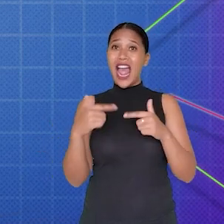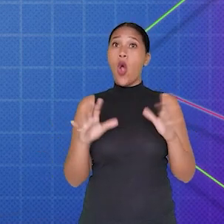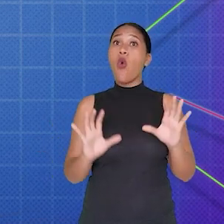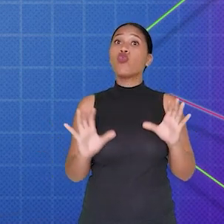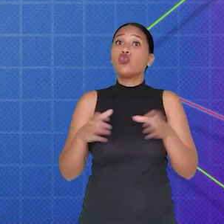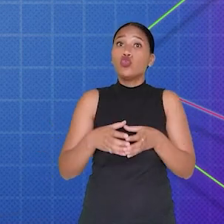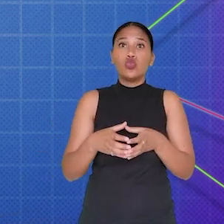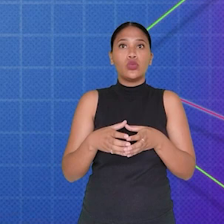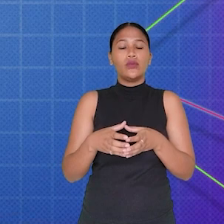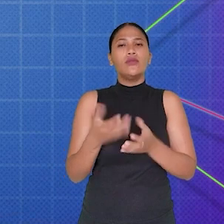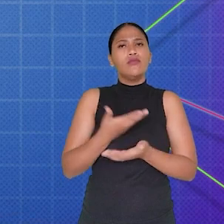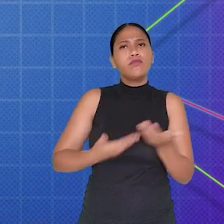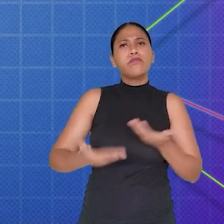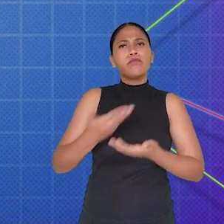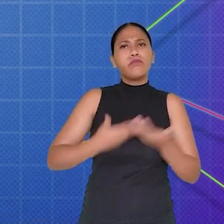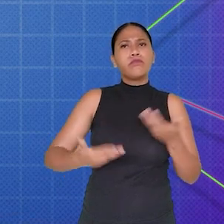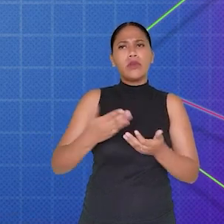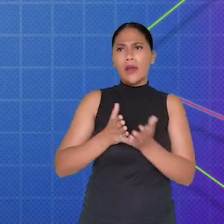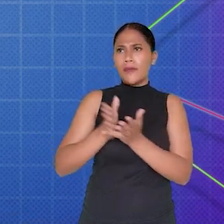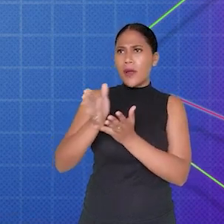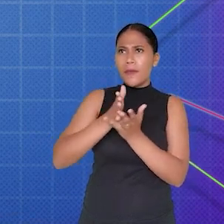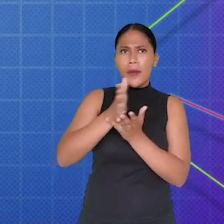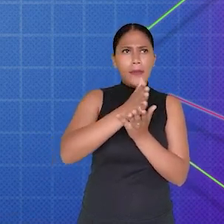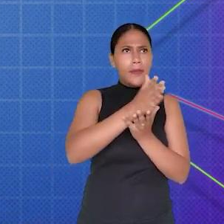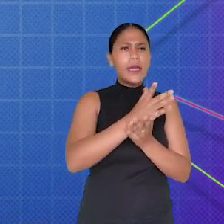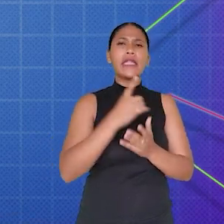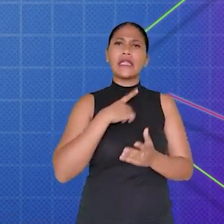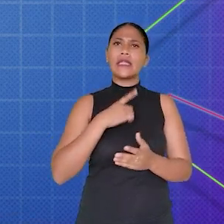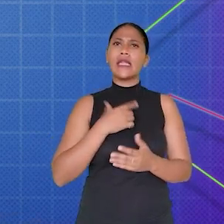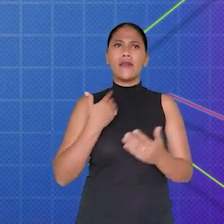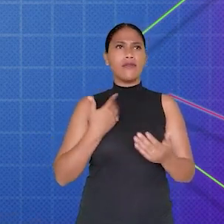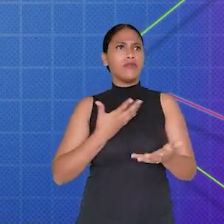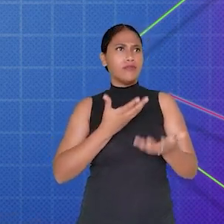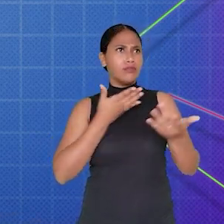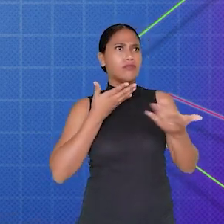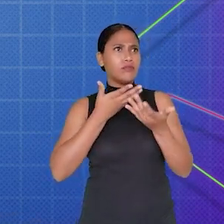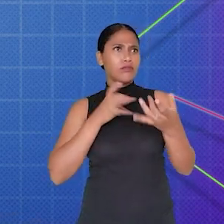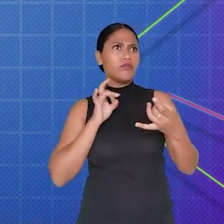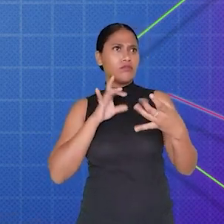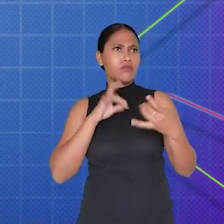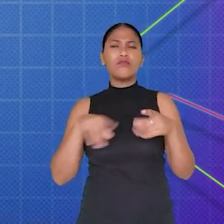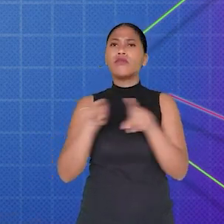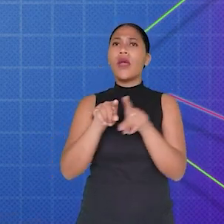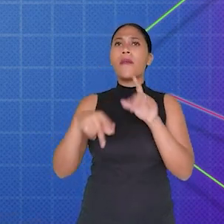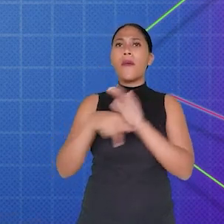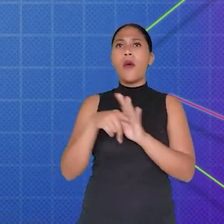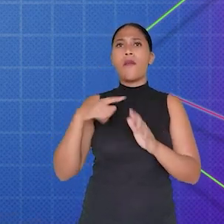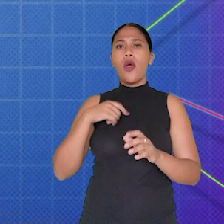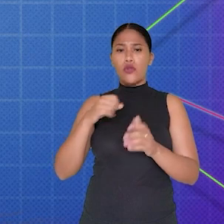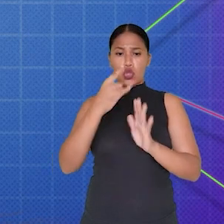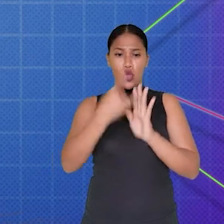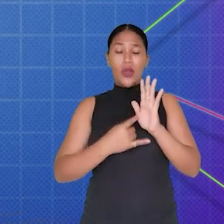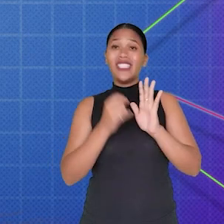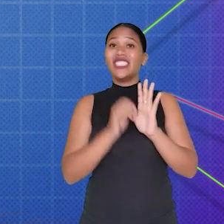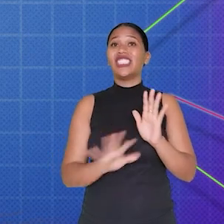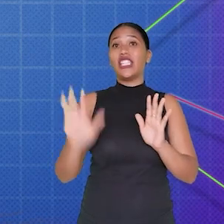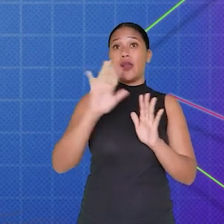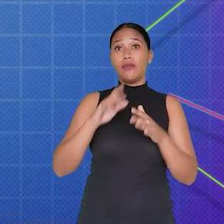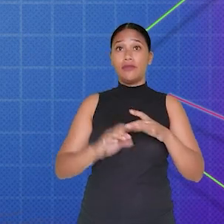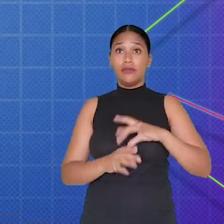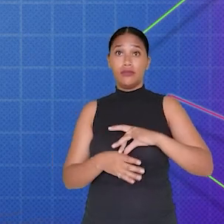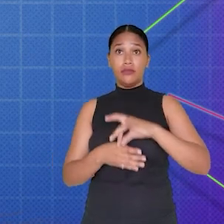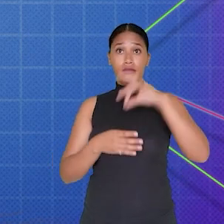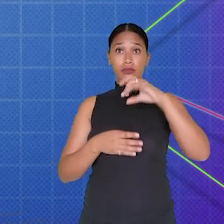desenvolvimento deve trabalhar em conjunto para garantir que todas as áreas do jogo estejam sendo consideradas e que o documento reflita a visão geral do